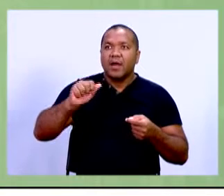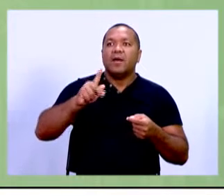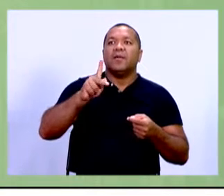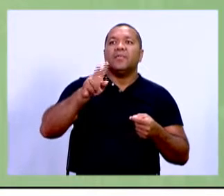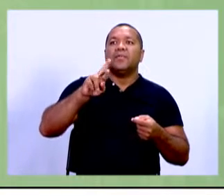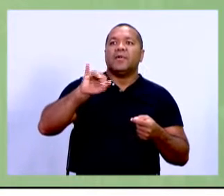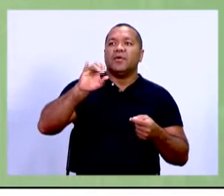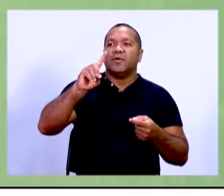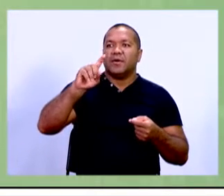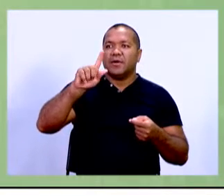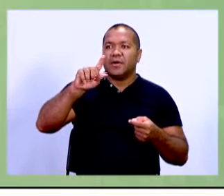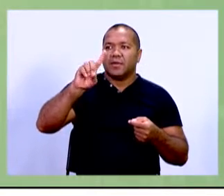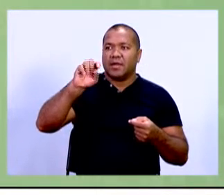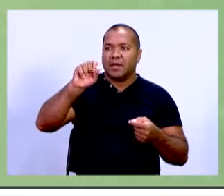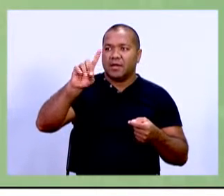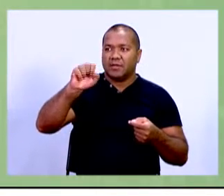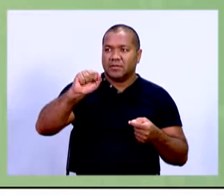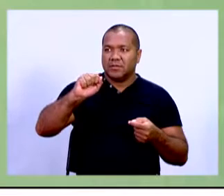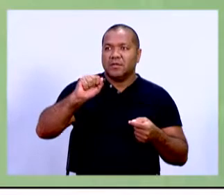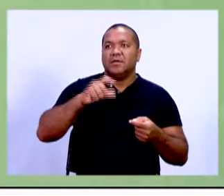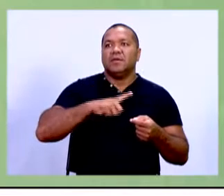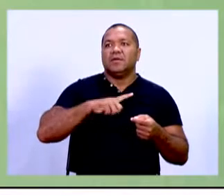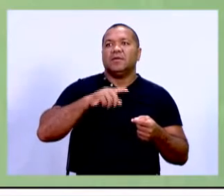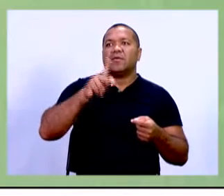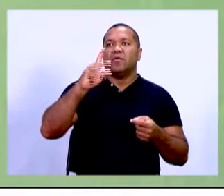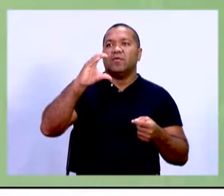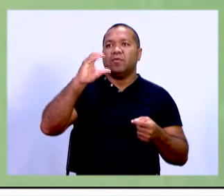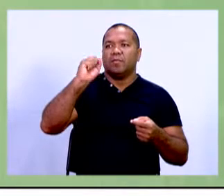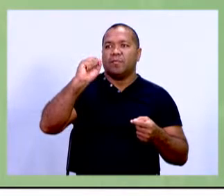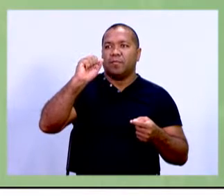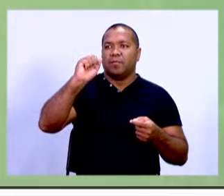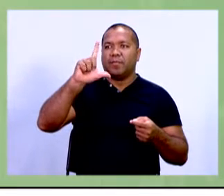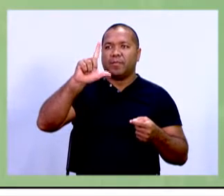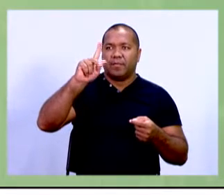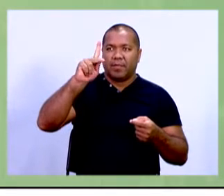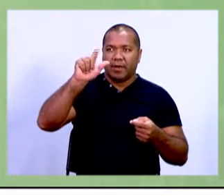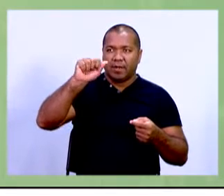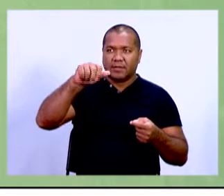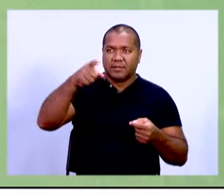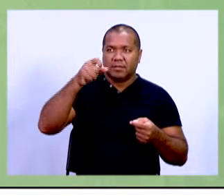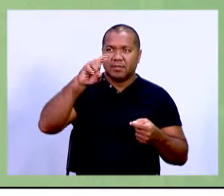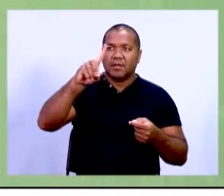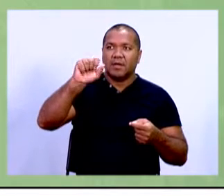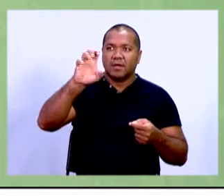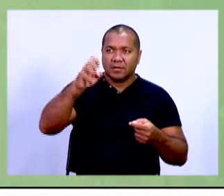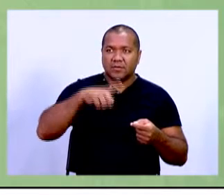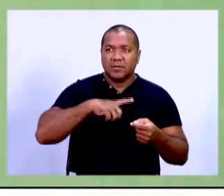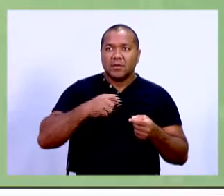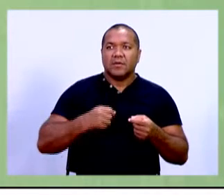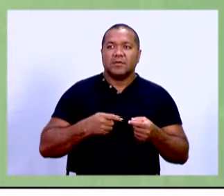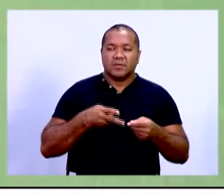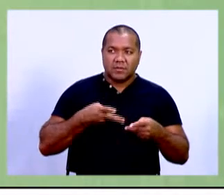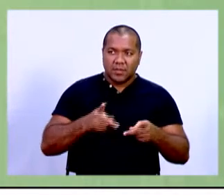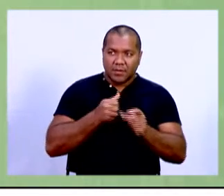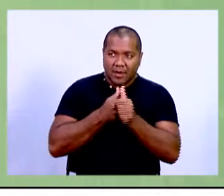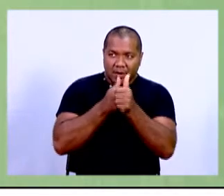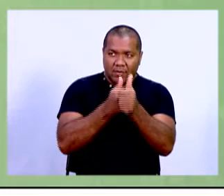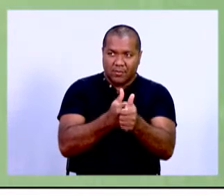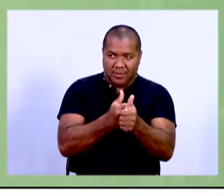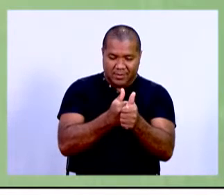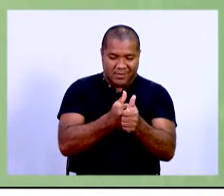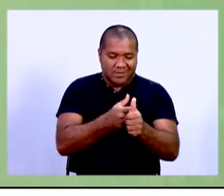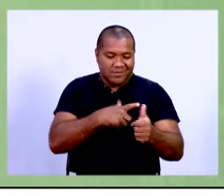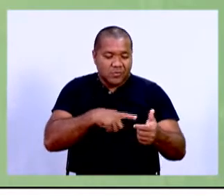prioridade e complexidade, acompanhando o andamento da solicitação. O